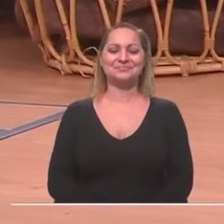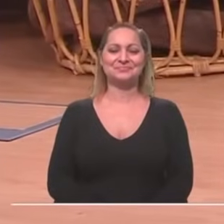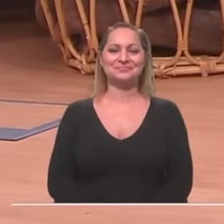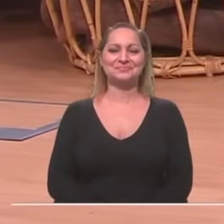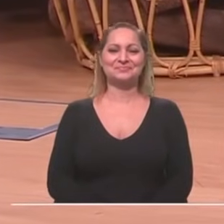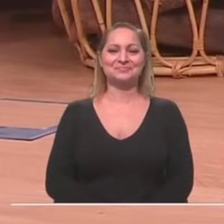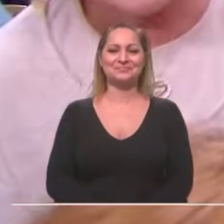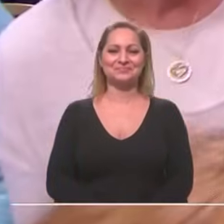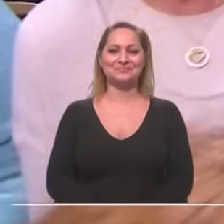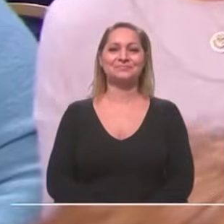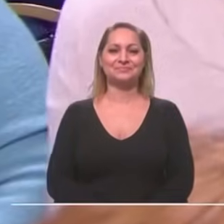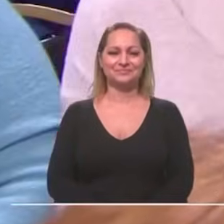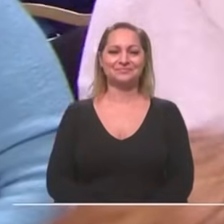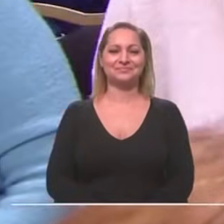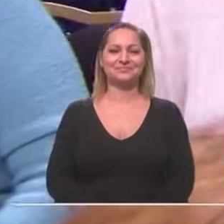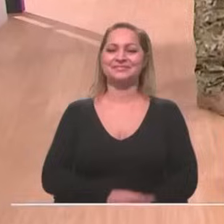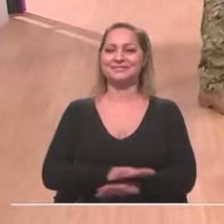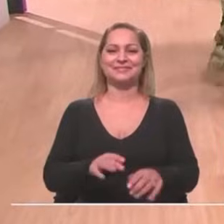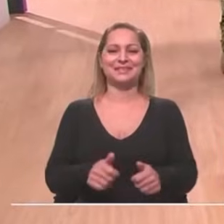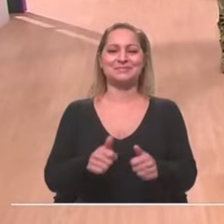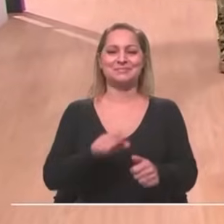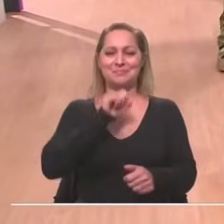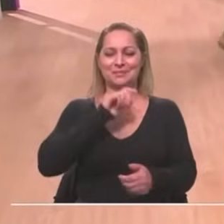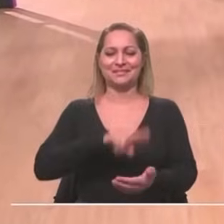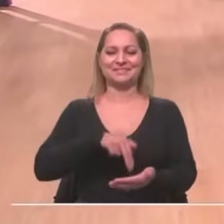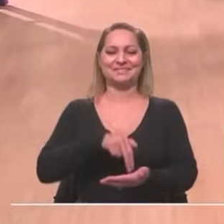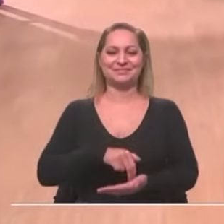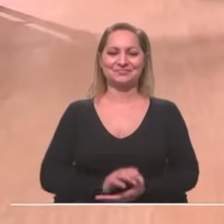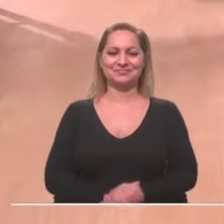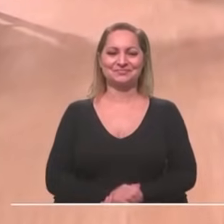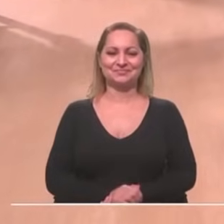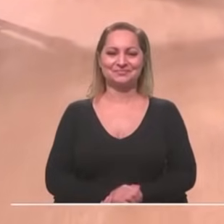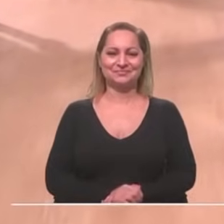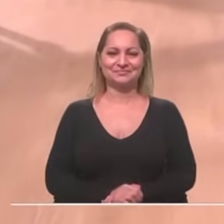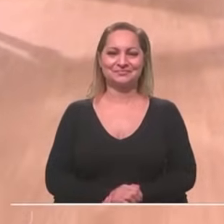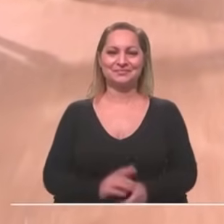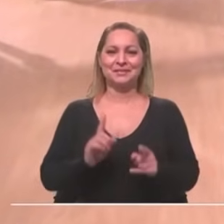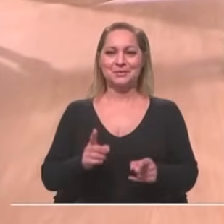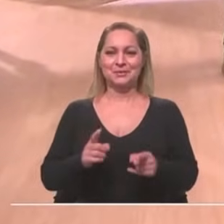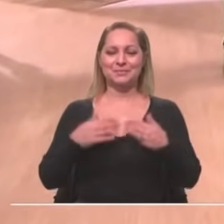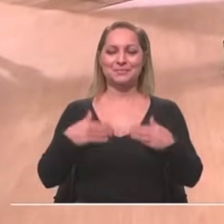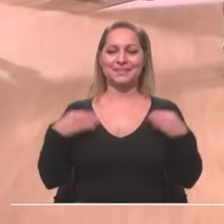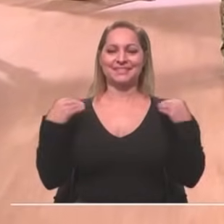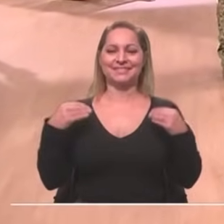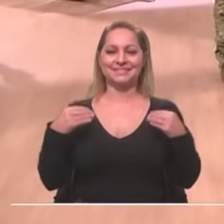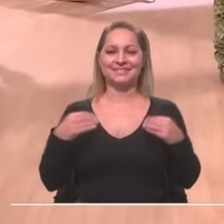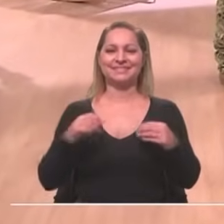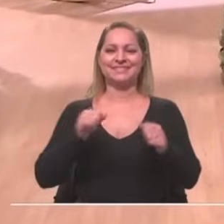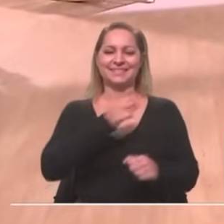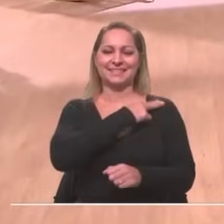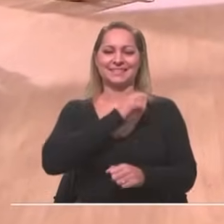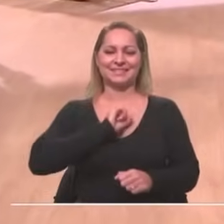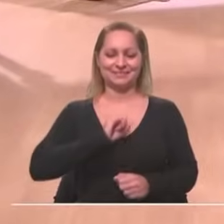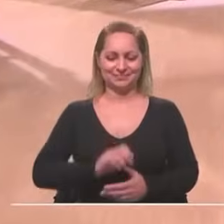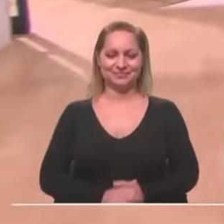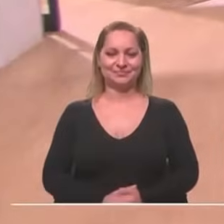Está bom, está o pé, pode-se levantar. Ai, João. Vamos começar a sessão de treino físico. Sim, meu capitão. Passo corrida à minha volta,